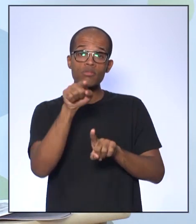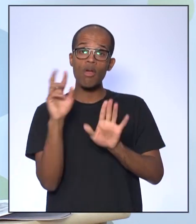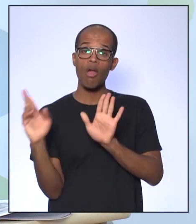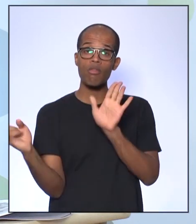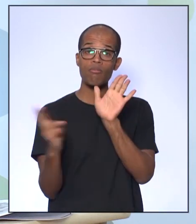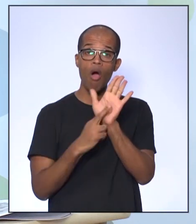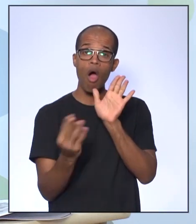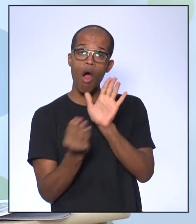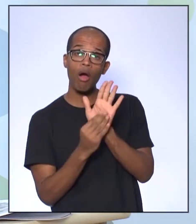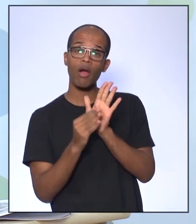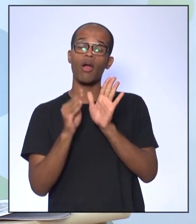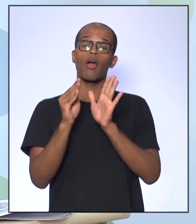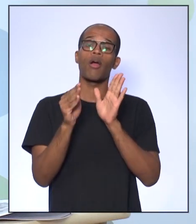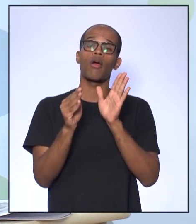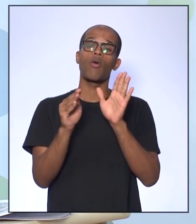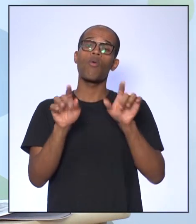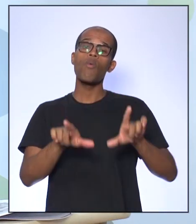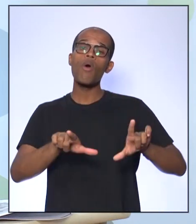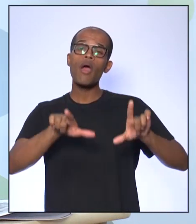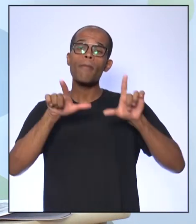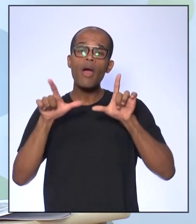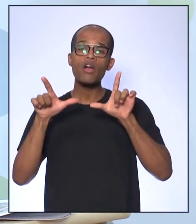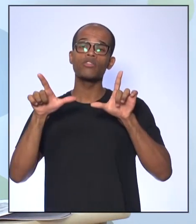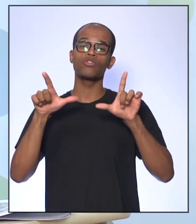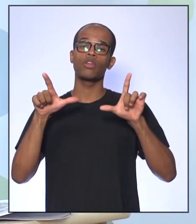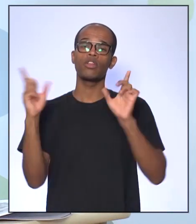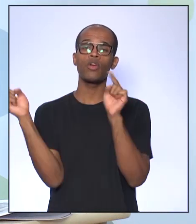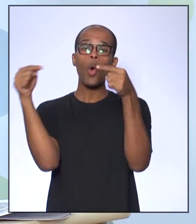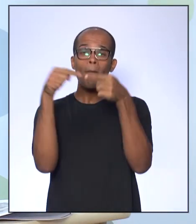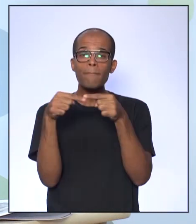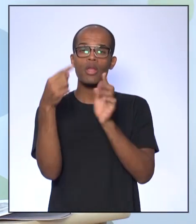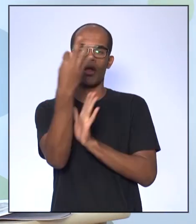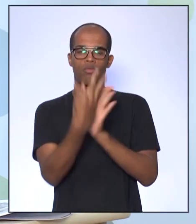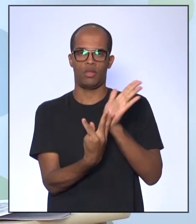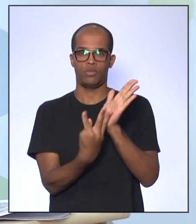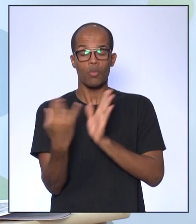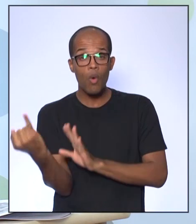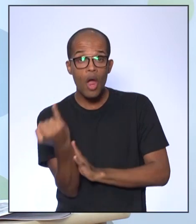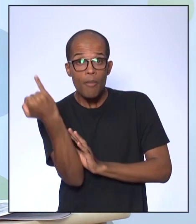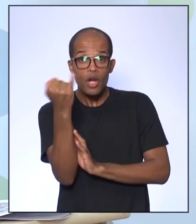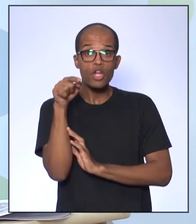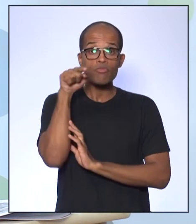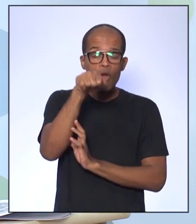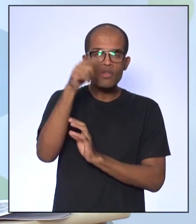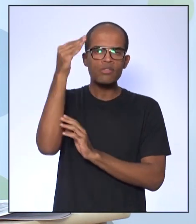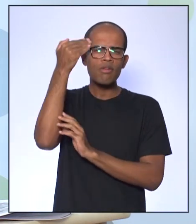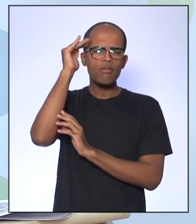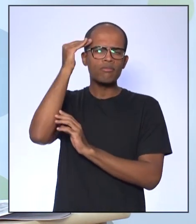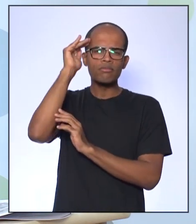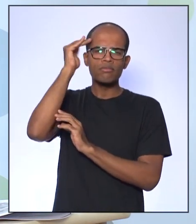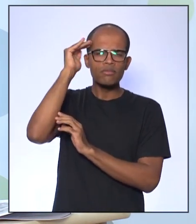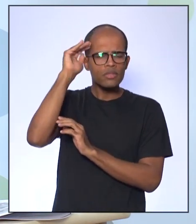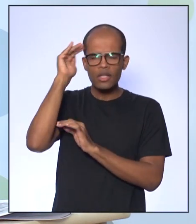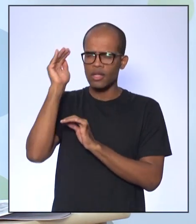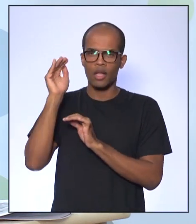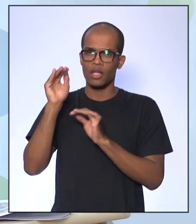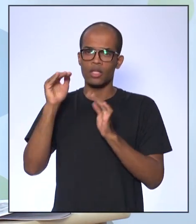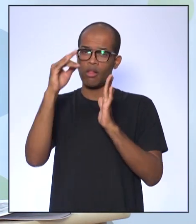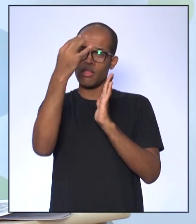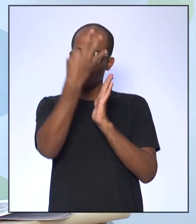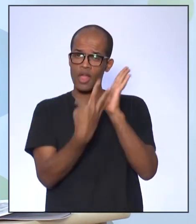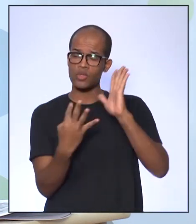alguma imagem que esteja ilustrando o texto. Isso é muito importante para que você consiga entender tudo o que o texto está